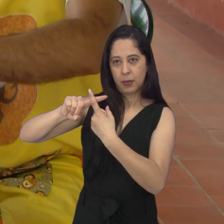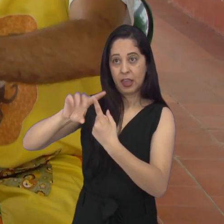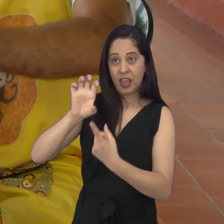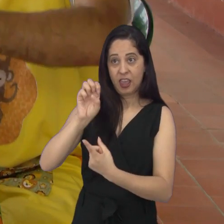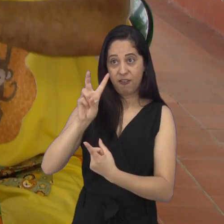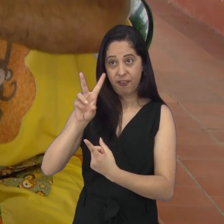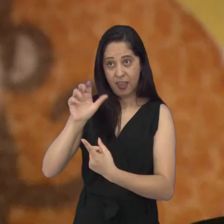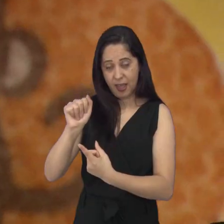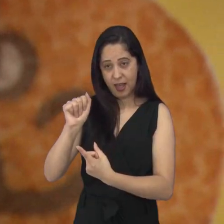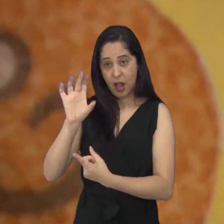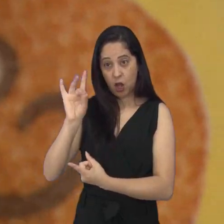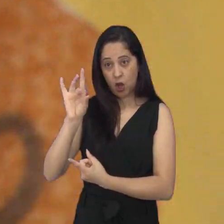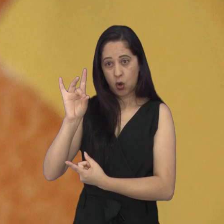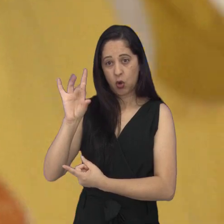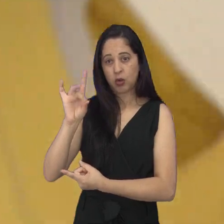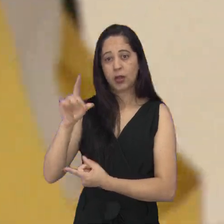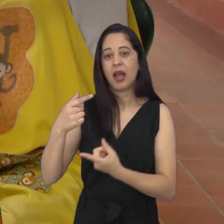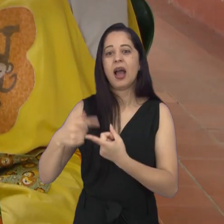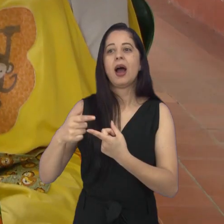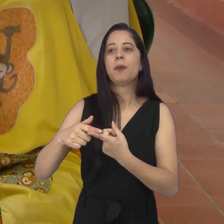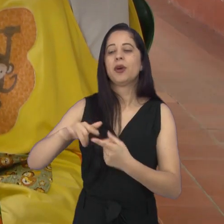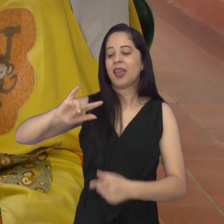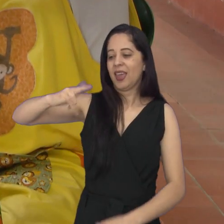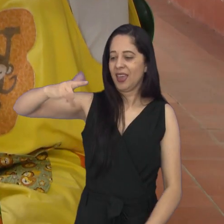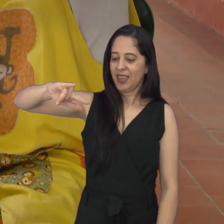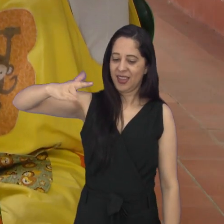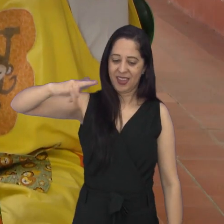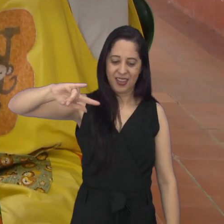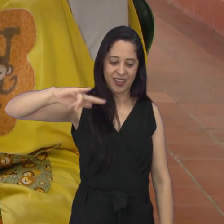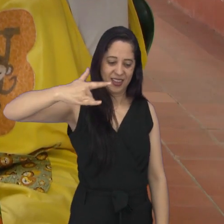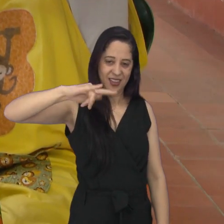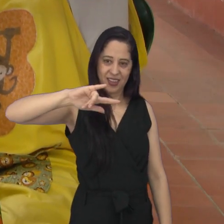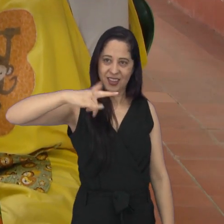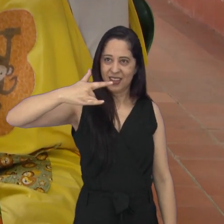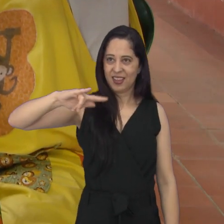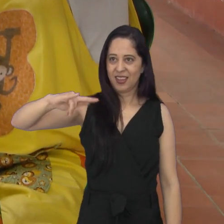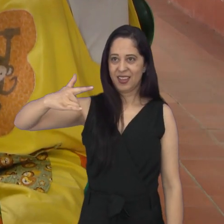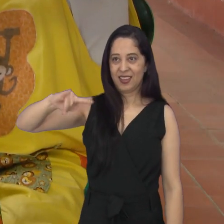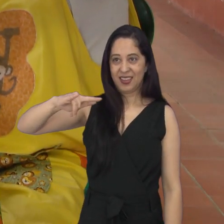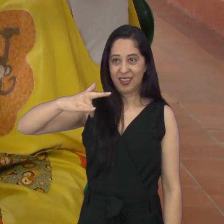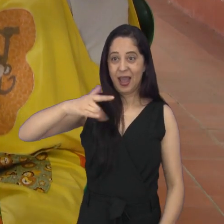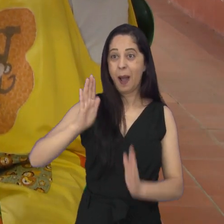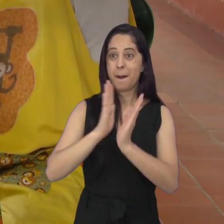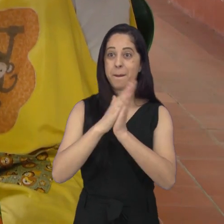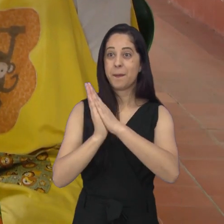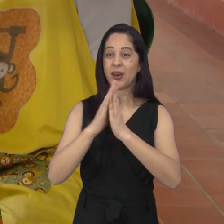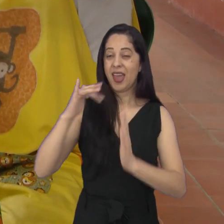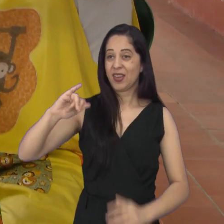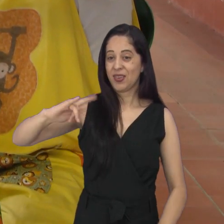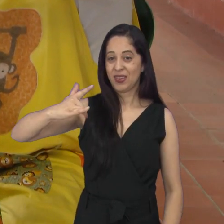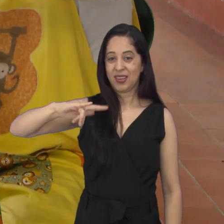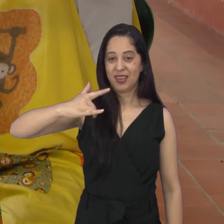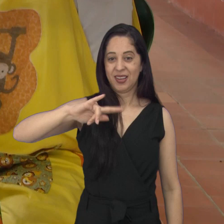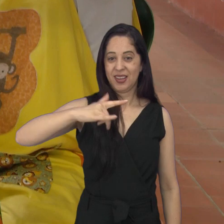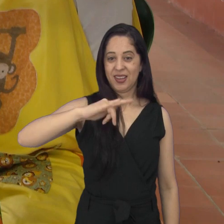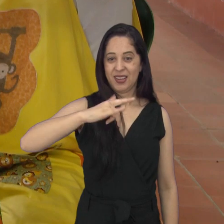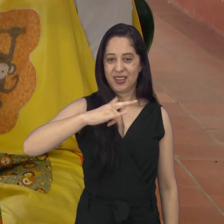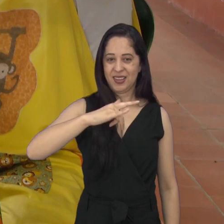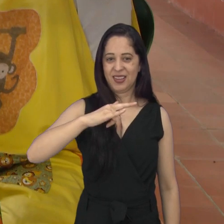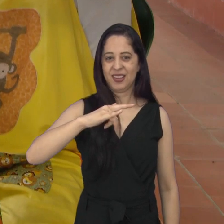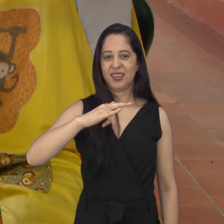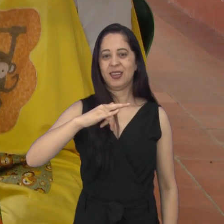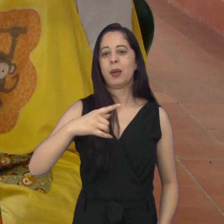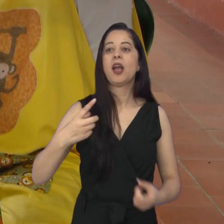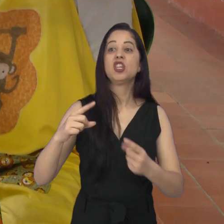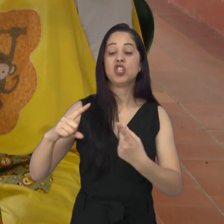com EVA. Então, por quê? Você vai fazer um fantoche, então é uma estrutura do fantoche. É cruzado como um X,